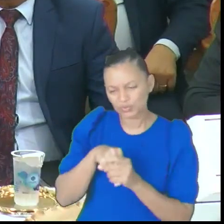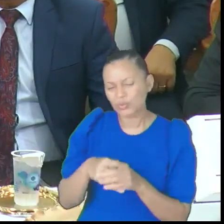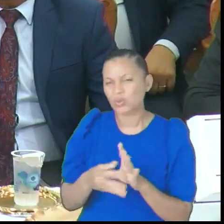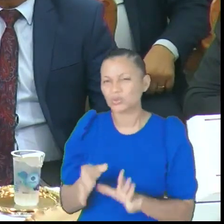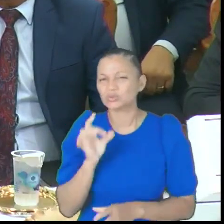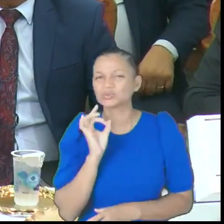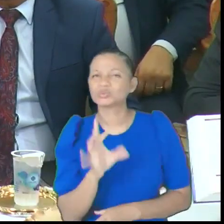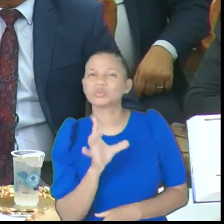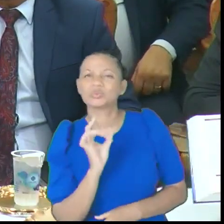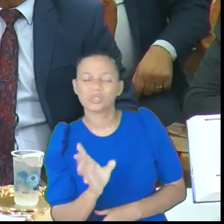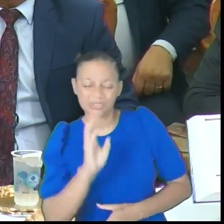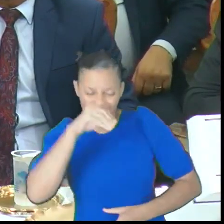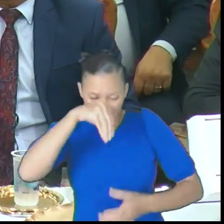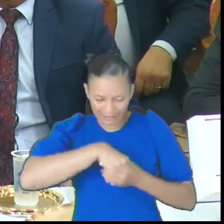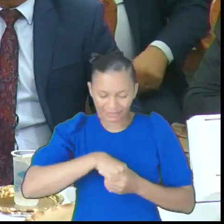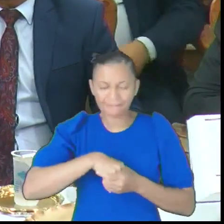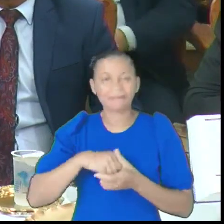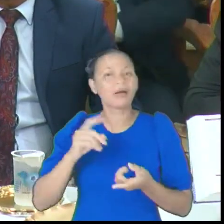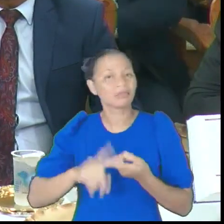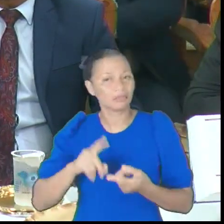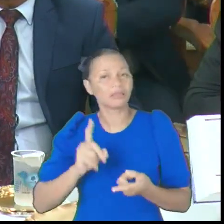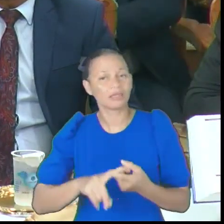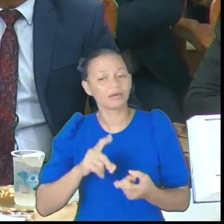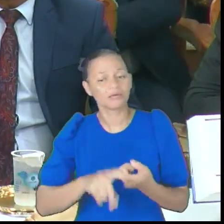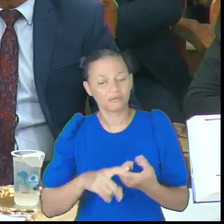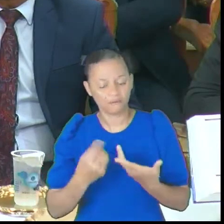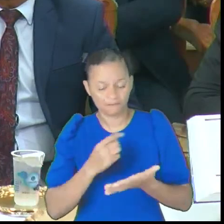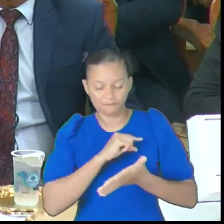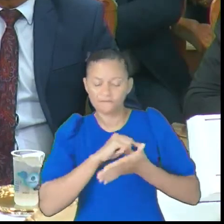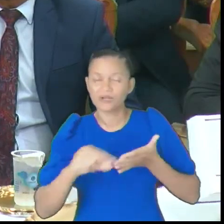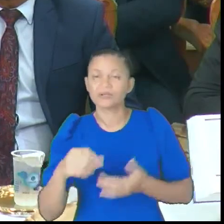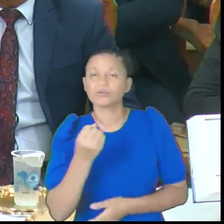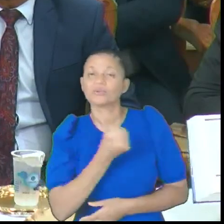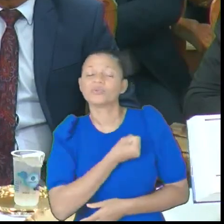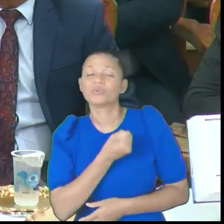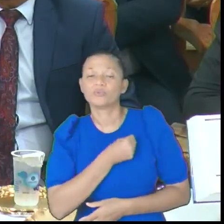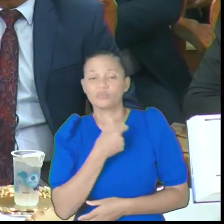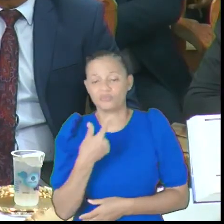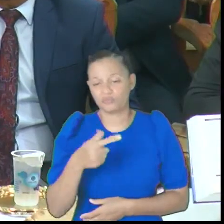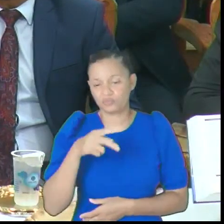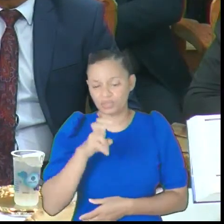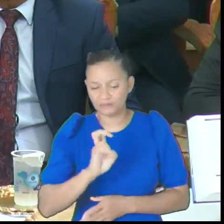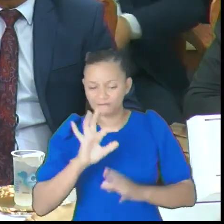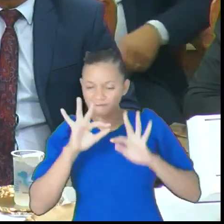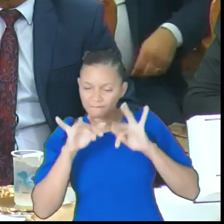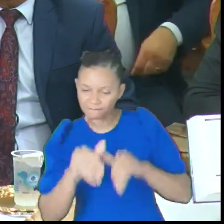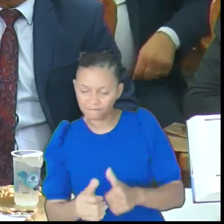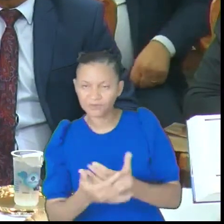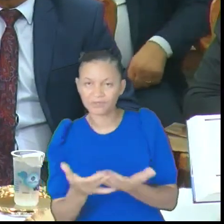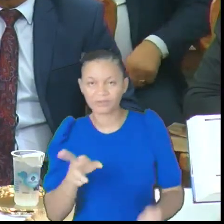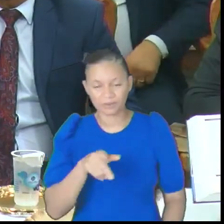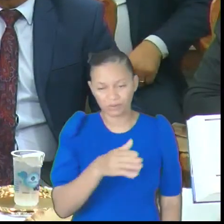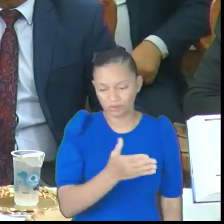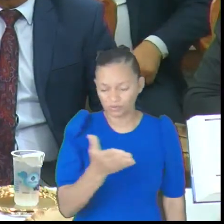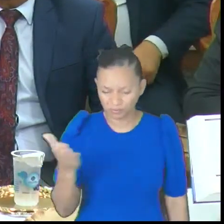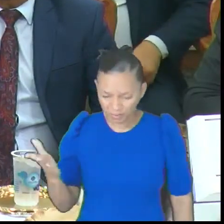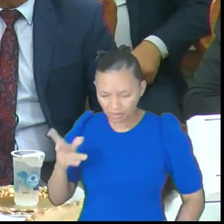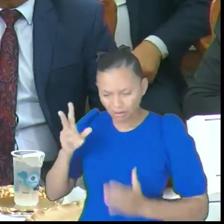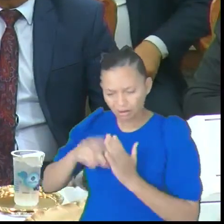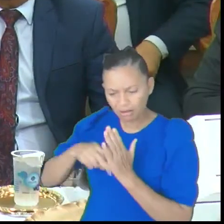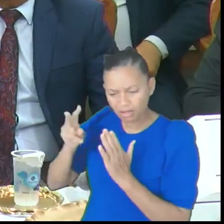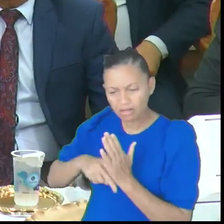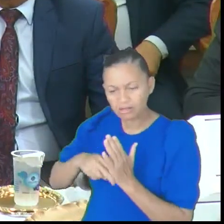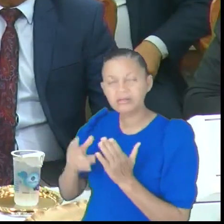não só dentro, mas também no versículo de número 25, lá no final, os irmãos leram bem alto: